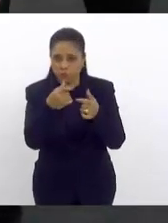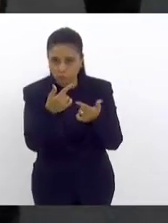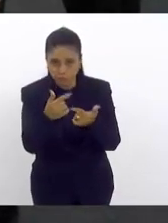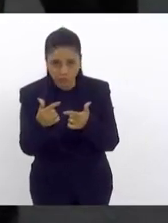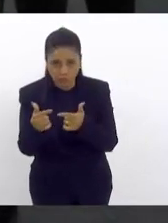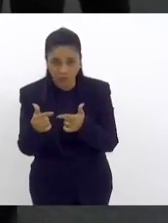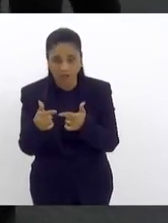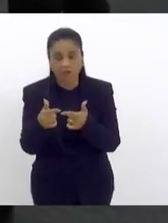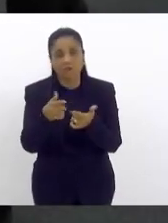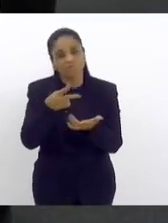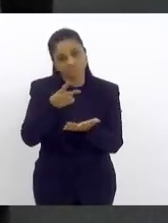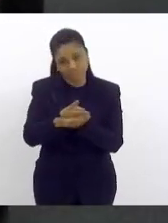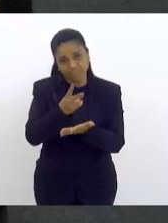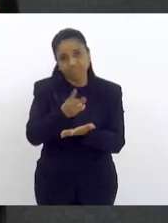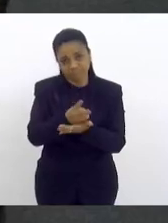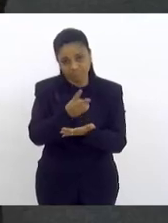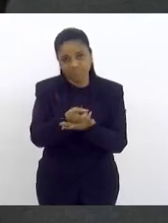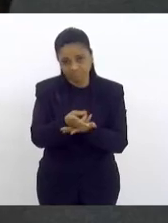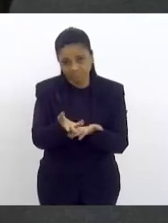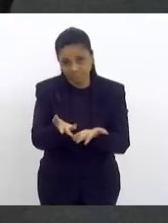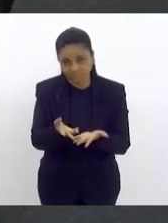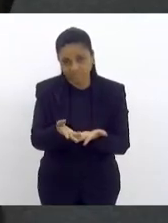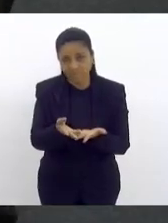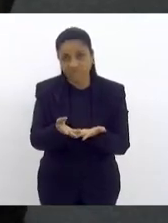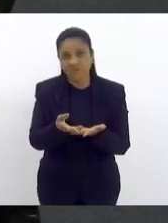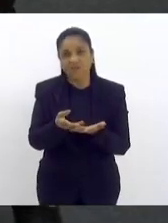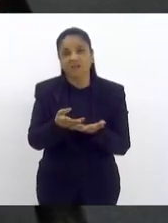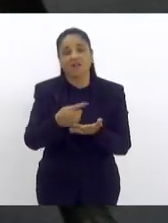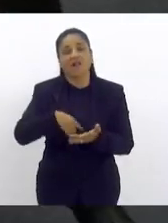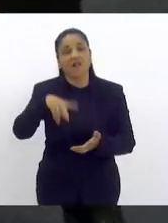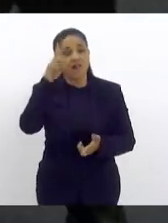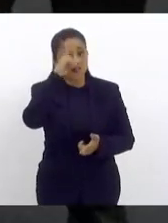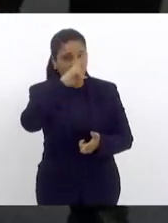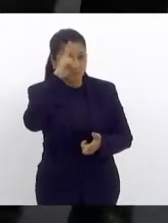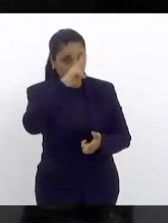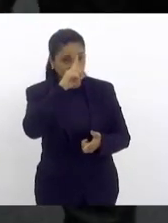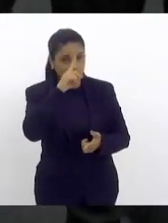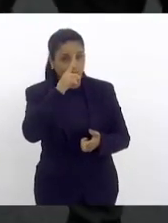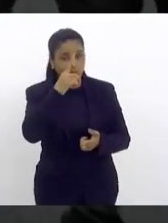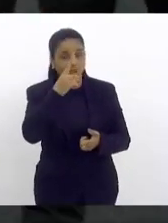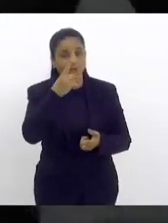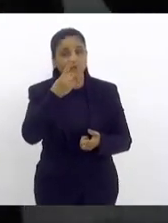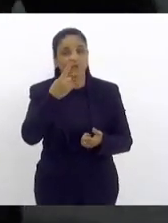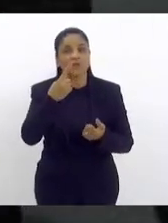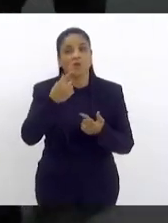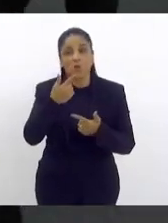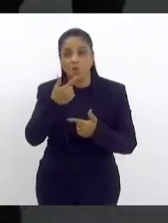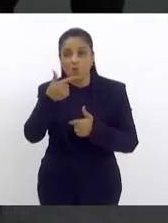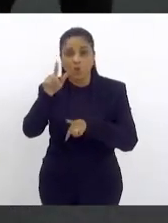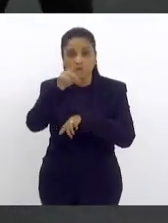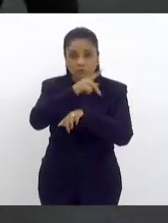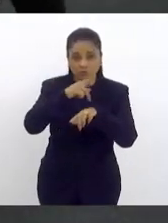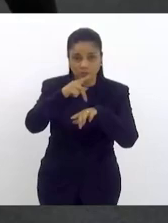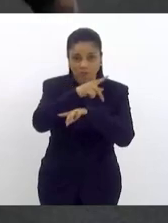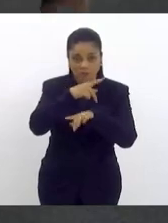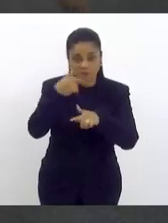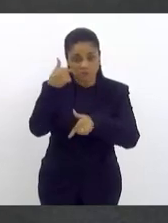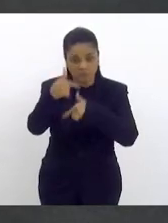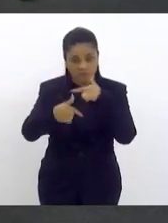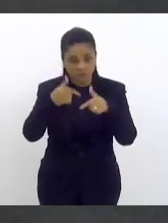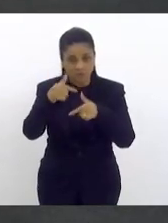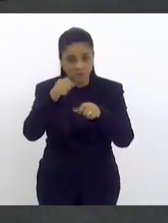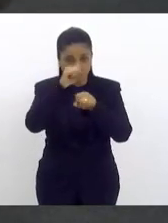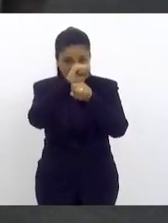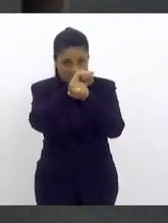essas situações Lembrando que ao contrário de outros países a transição do trabalho escravo